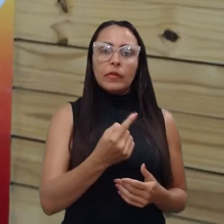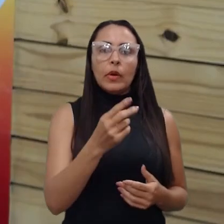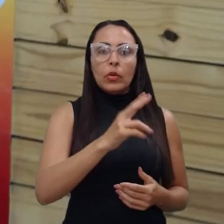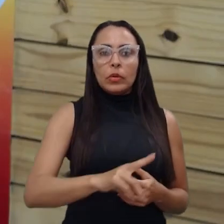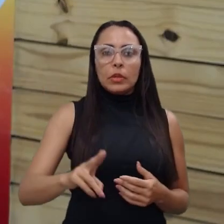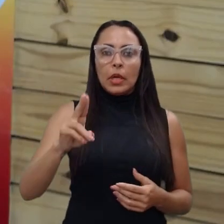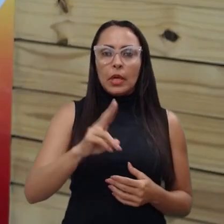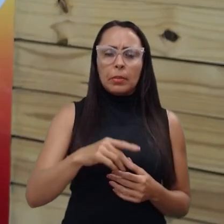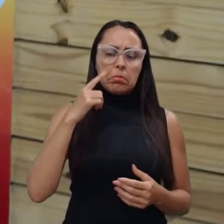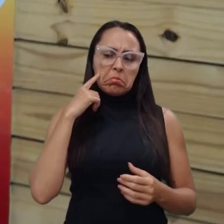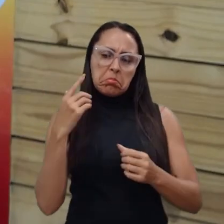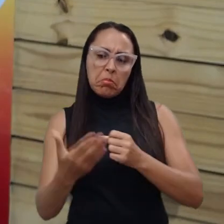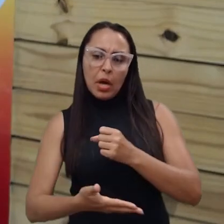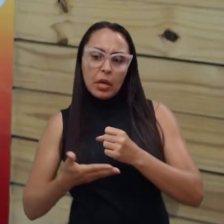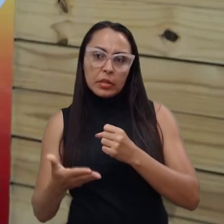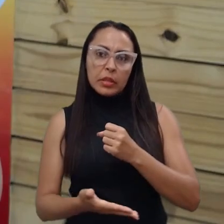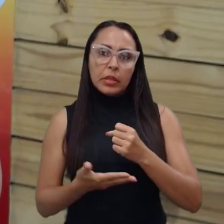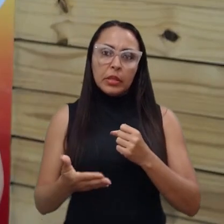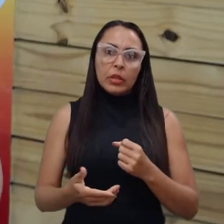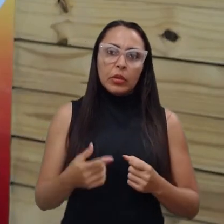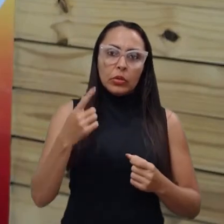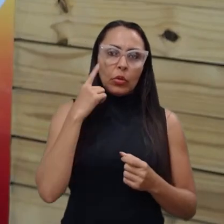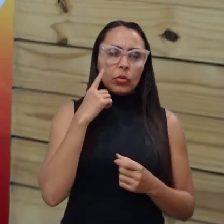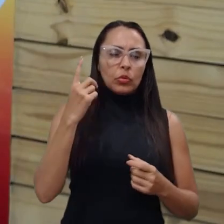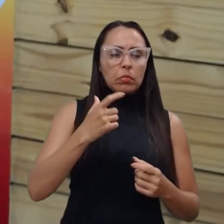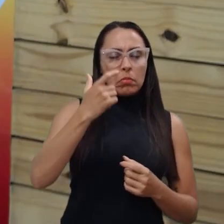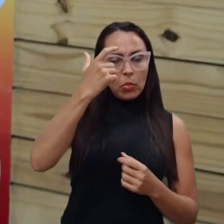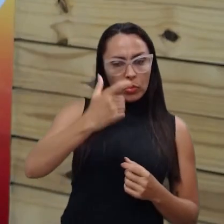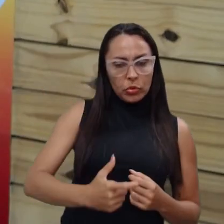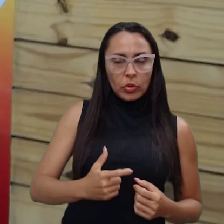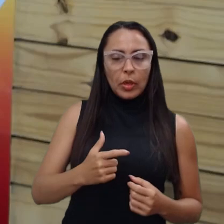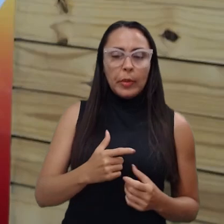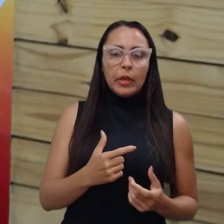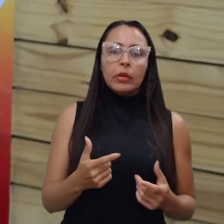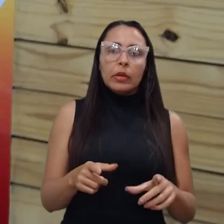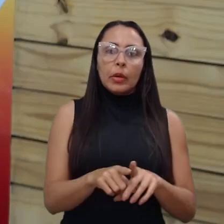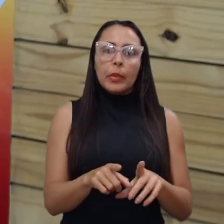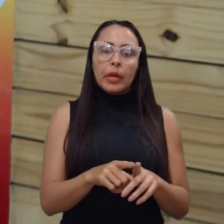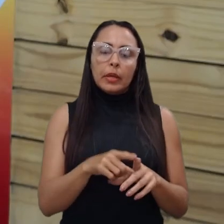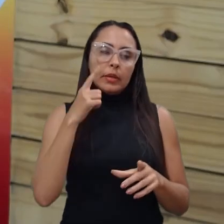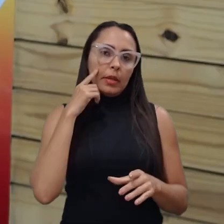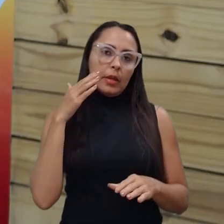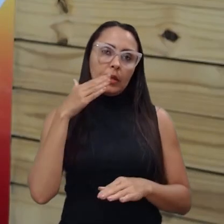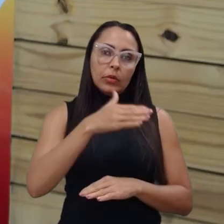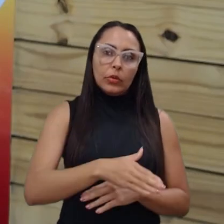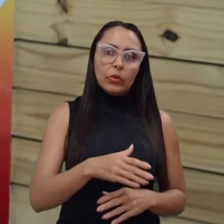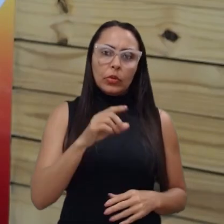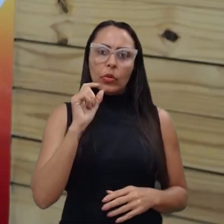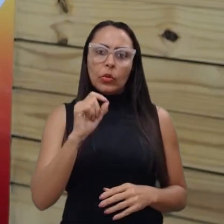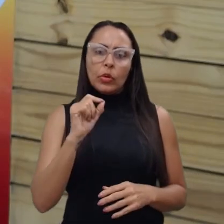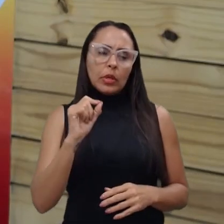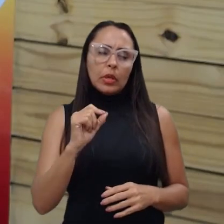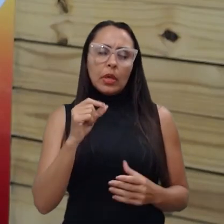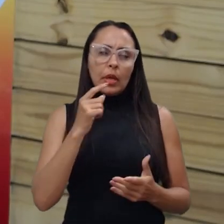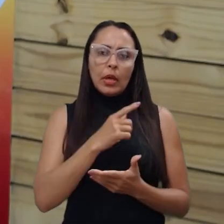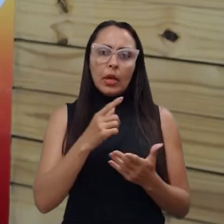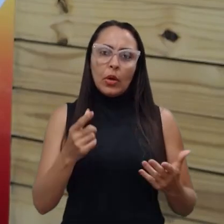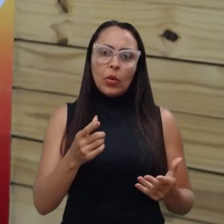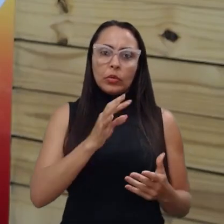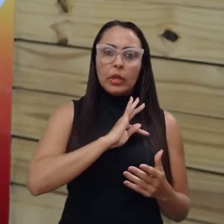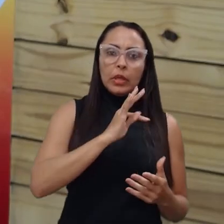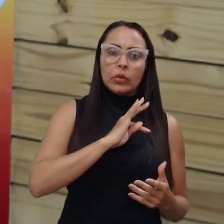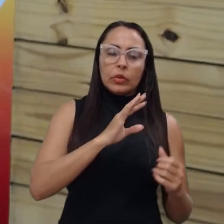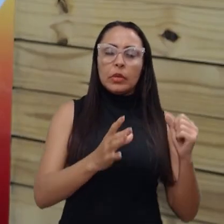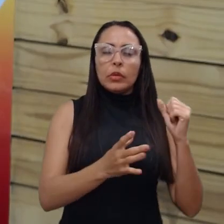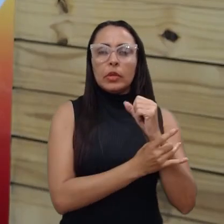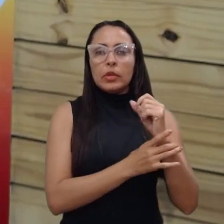usar para embasar os nossos posicionamentos, as nossas ações dentro do que compete ao técnico de